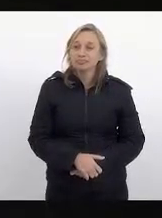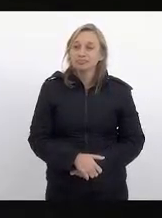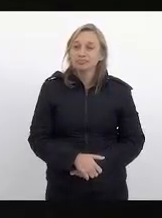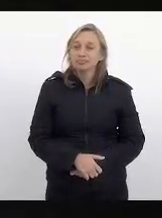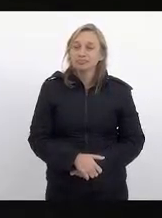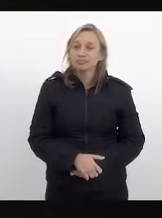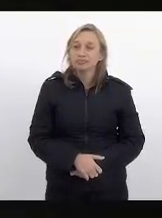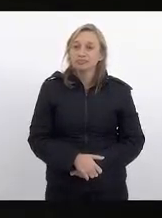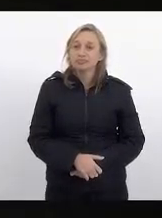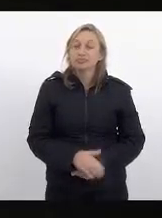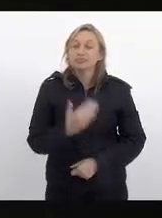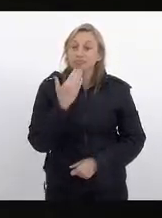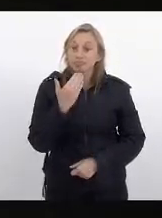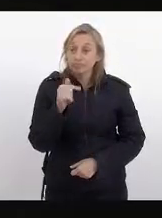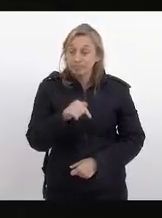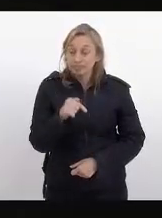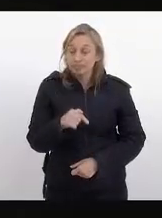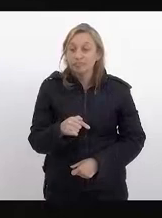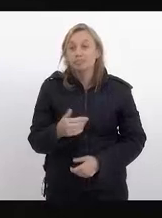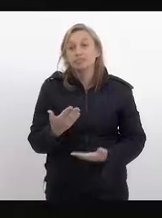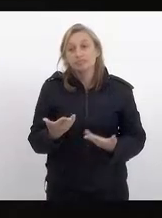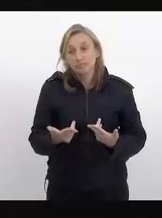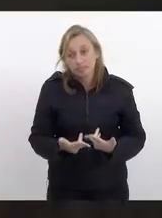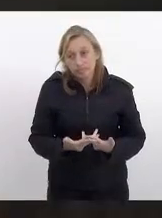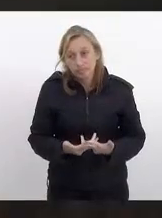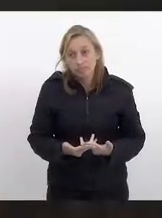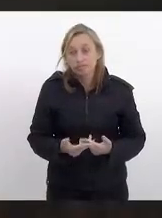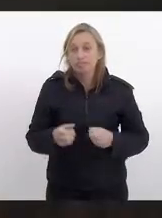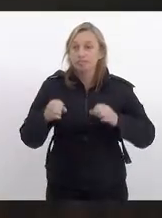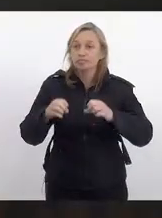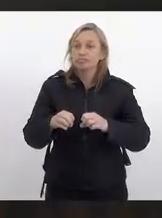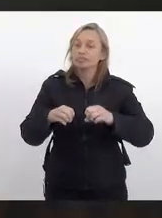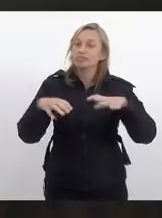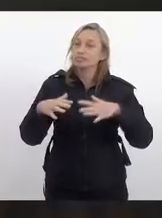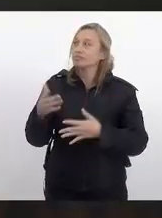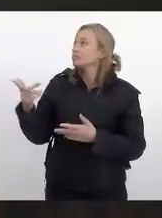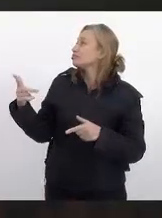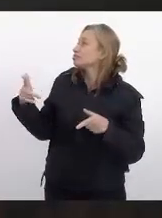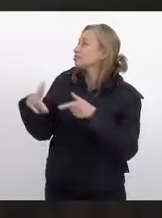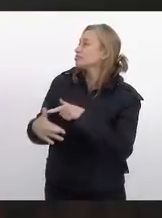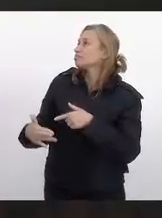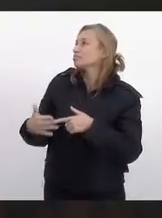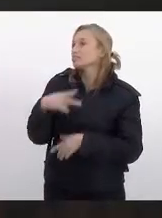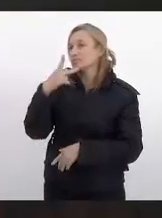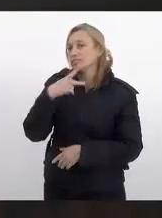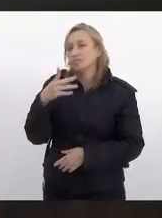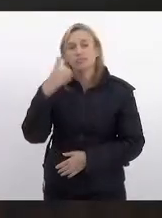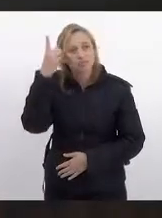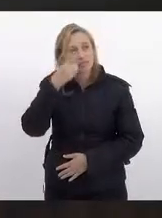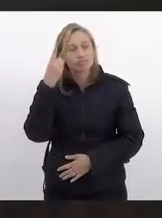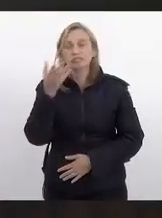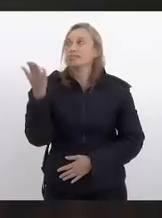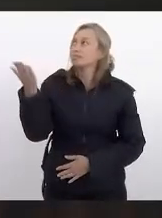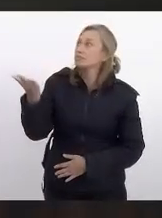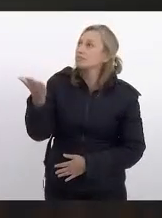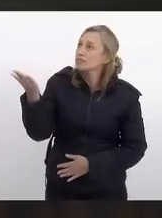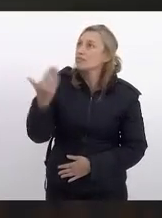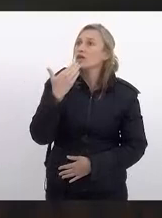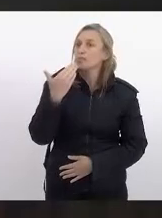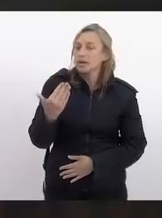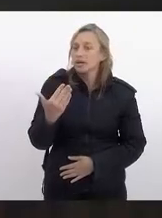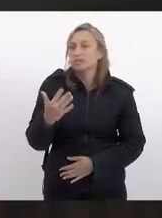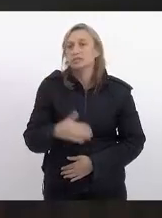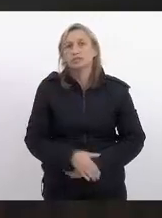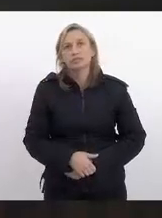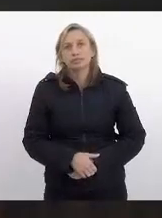e eu pediria aqui por gentileza galeria não interrompesse a fala do deputado que da